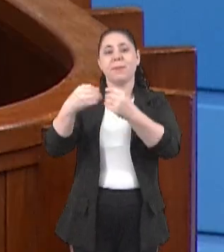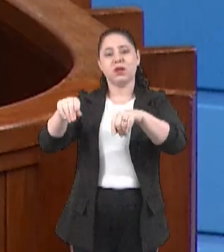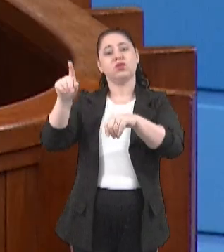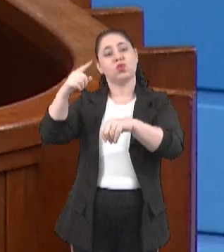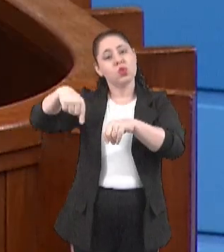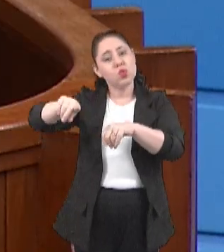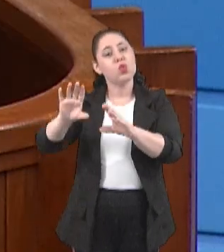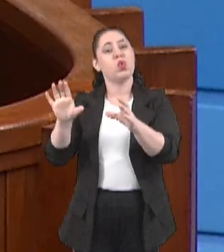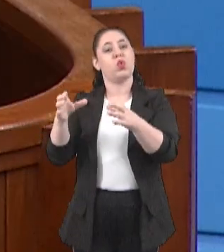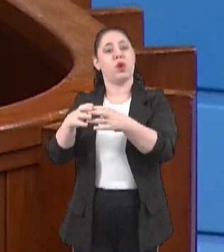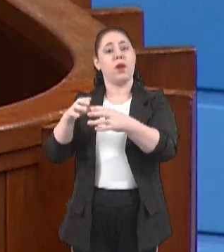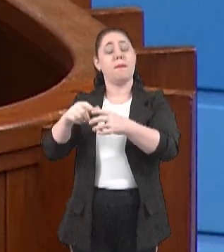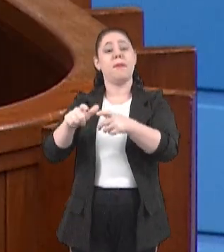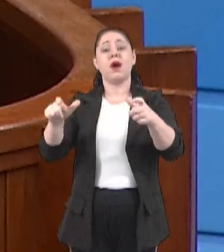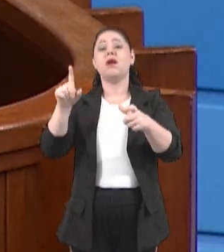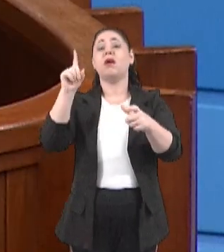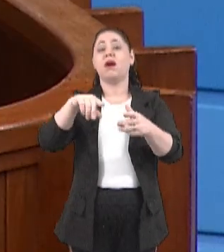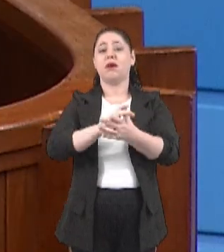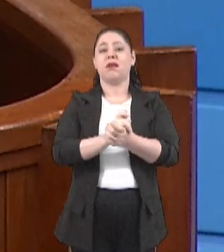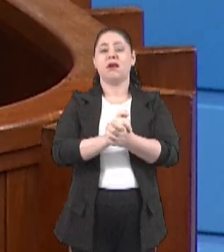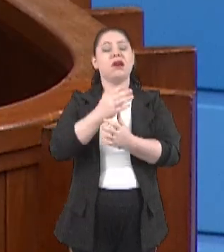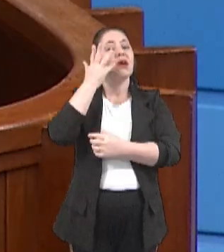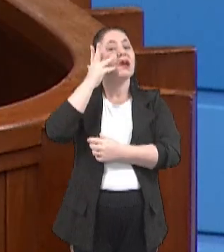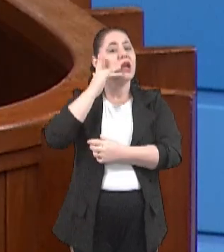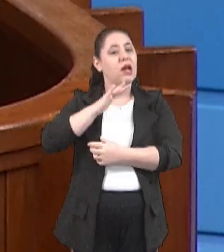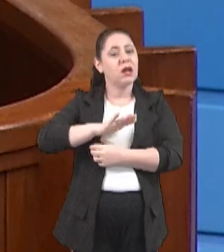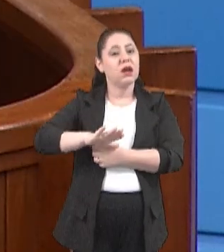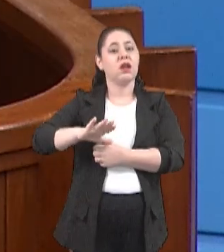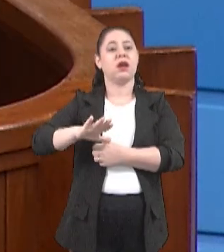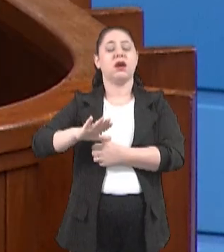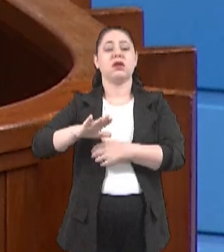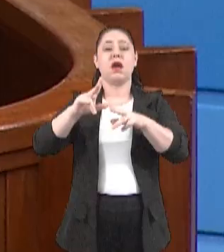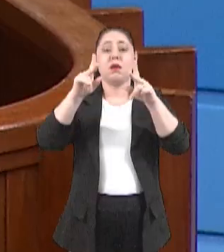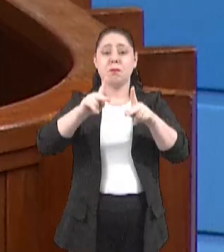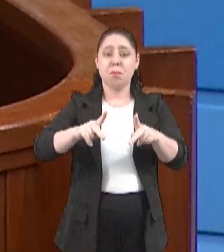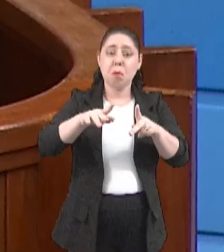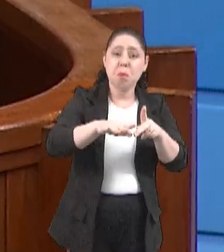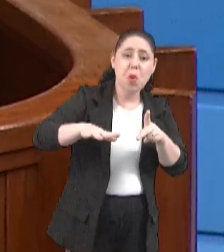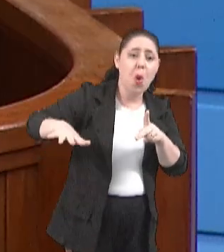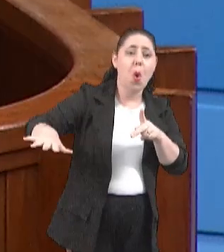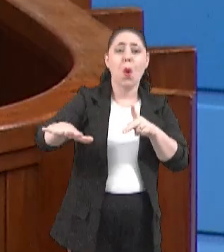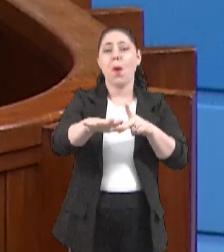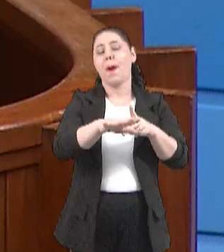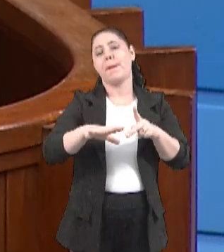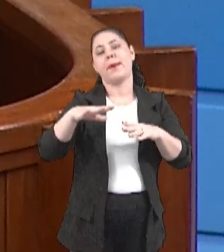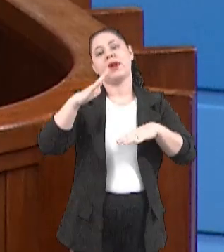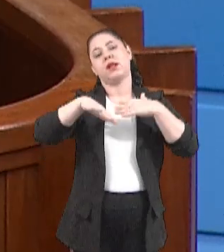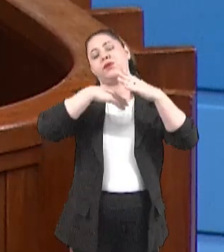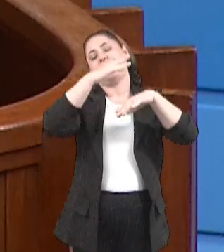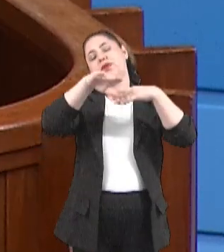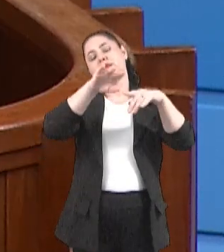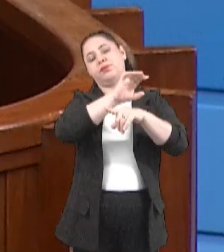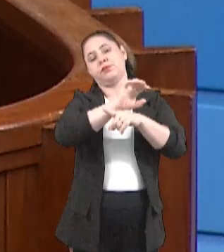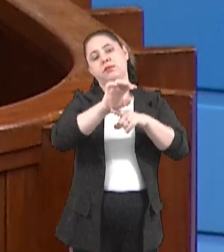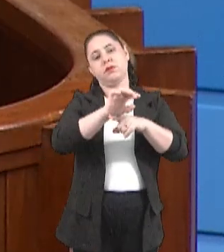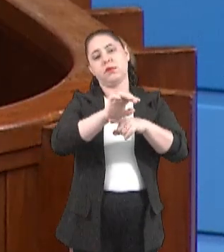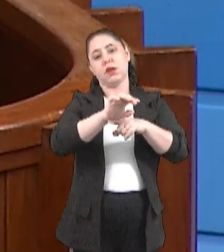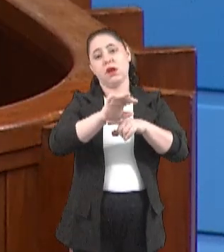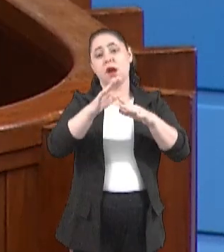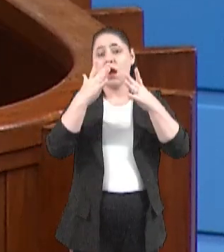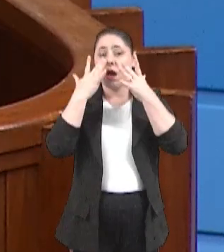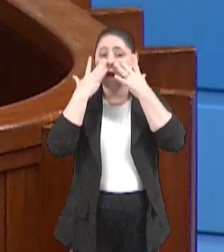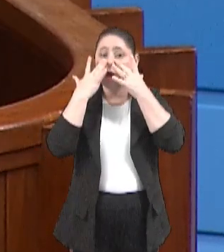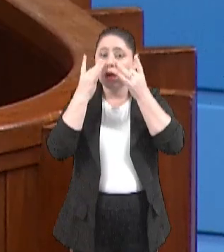E os prejudicados maiores disso são as crianças, é a população, é o desenvolvimento do Estado. Então, chamo